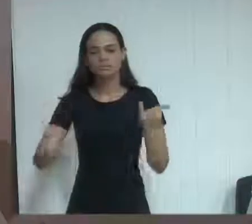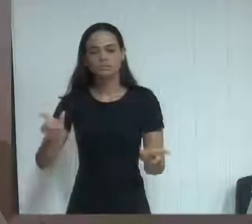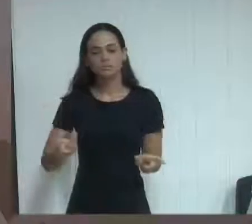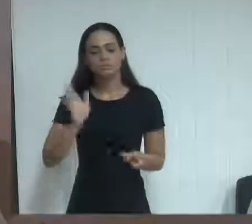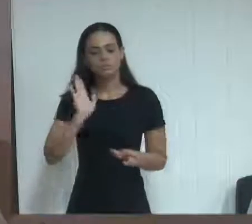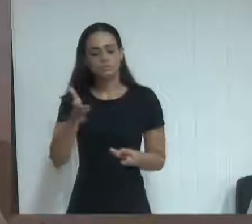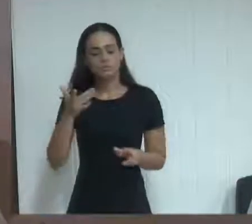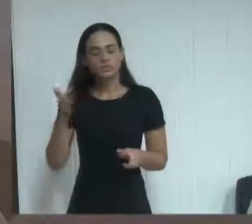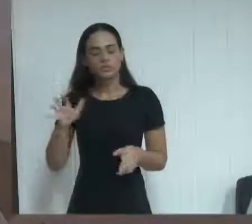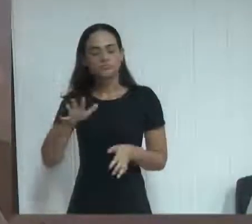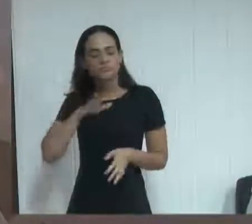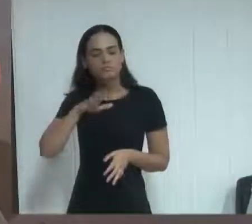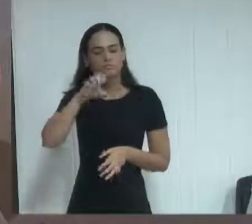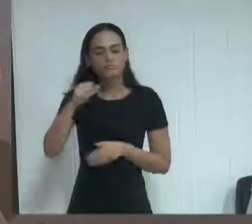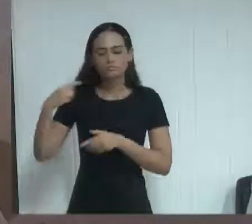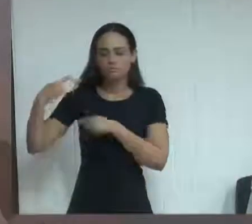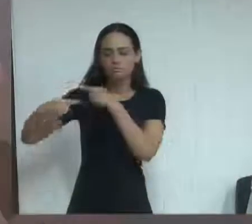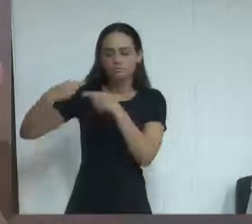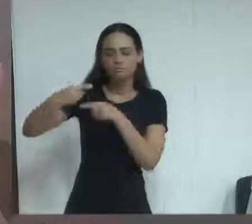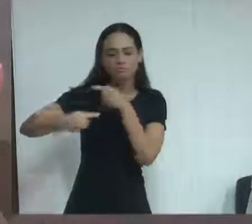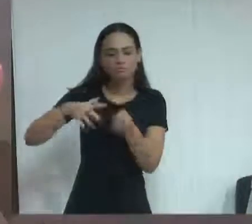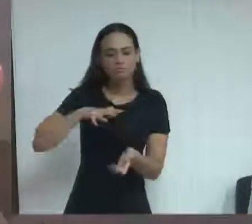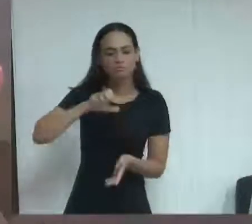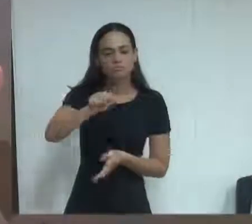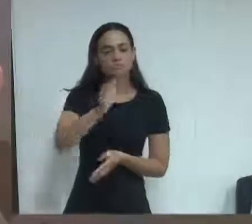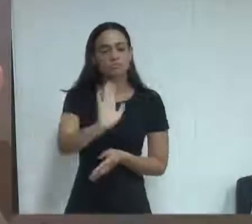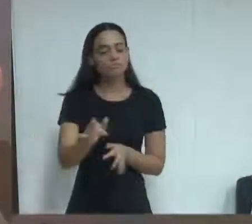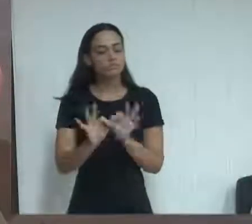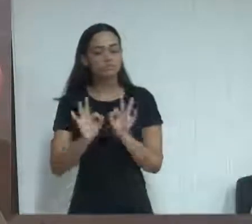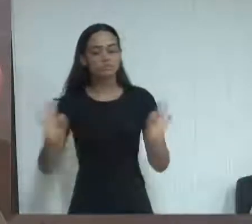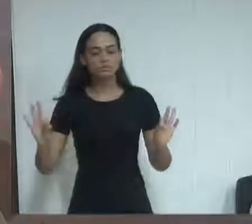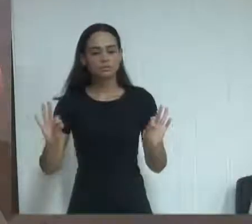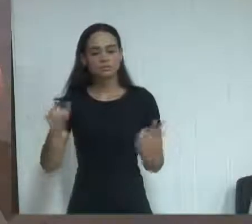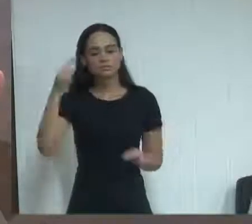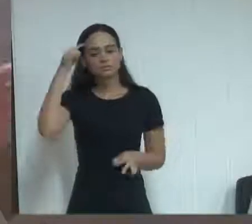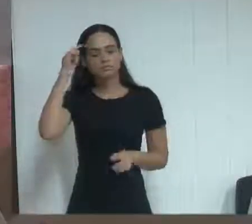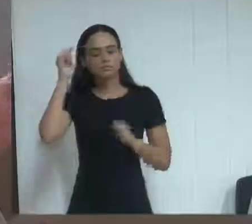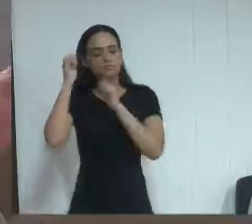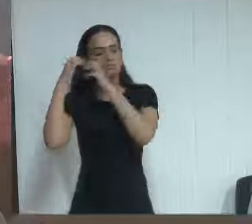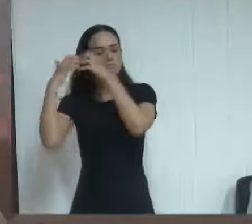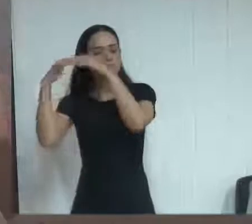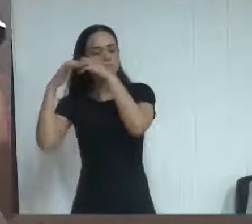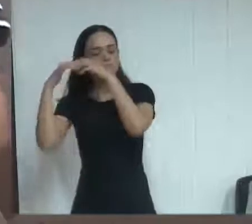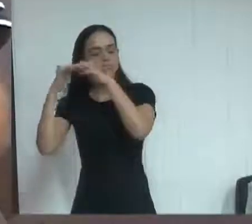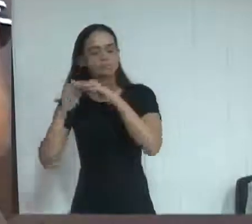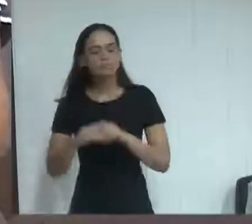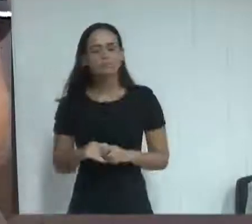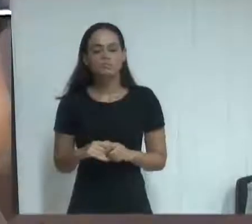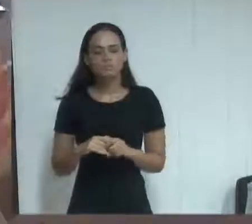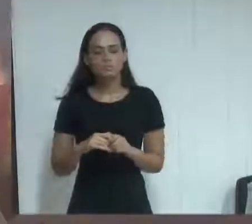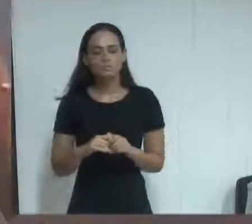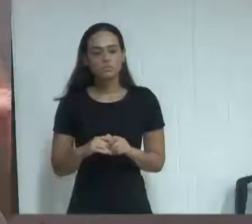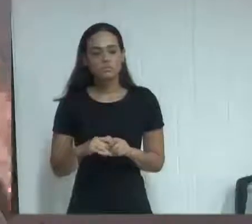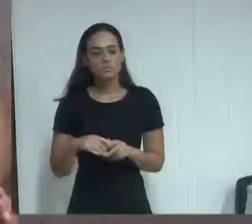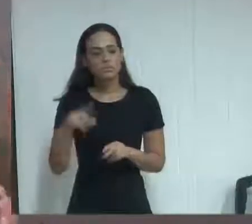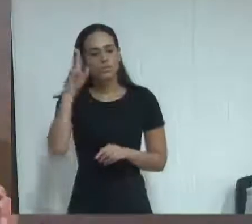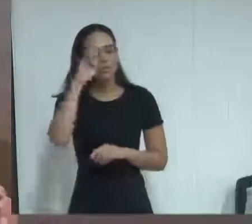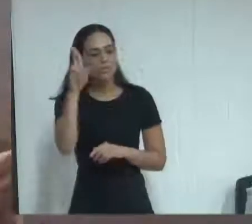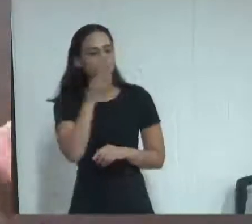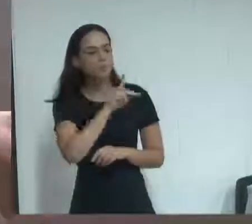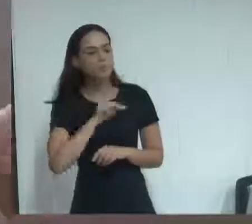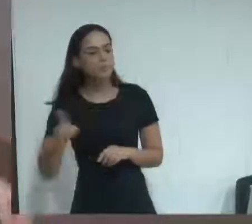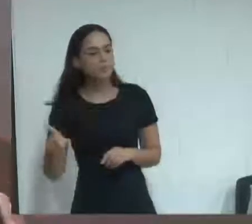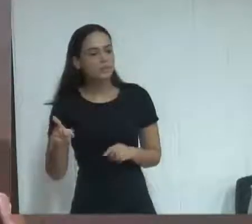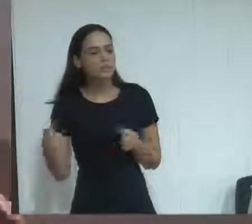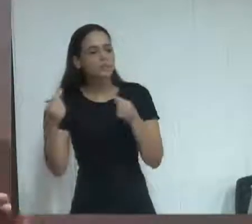adquiriu ao longo desses anos. É simples assim a minha forma de raciocinar. E é por isso, senhor presidente, que vou